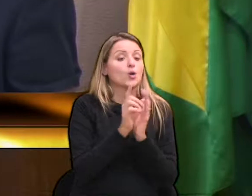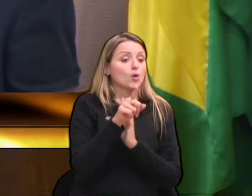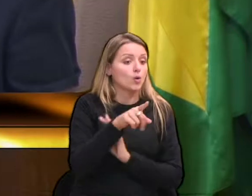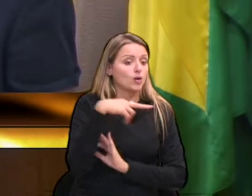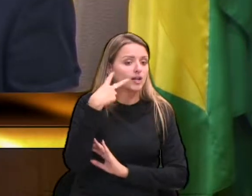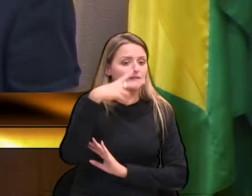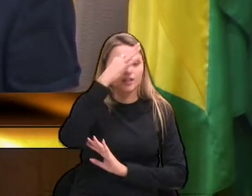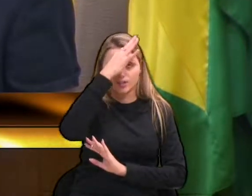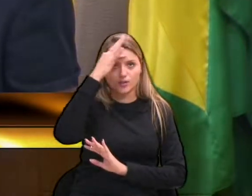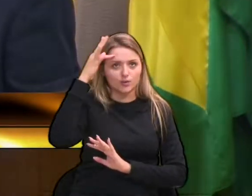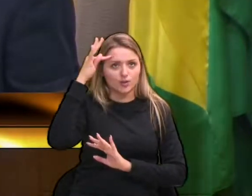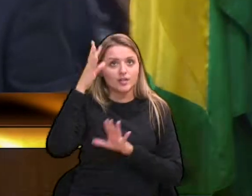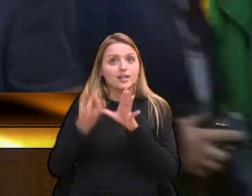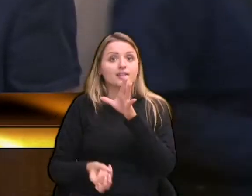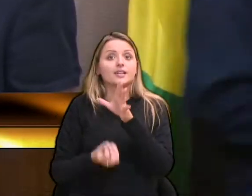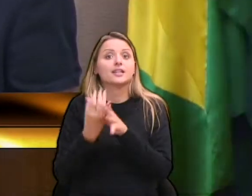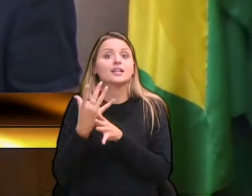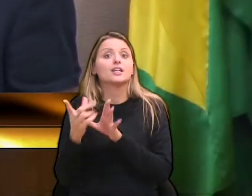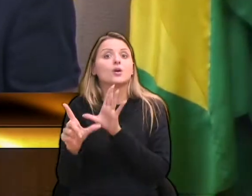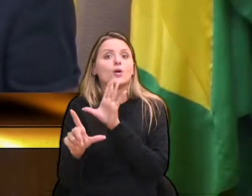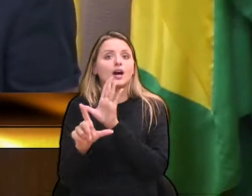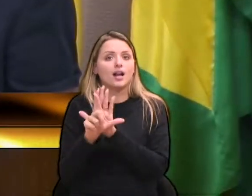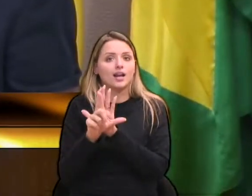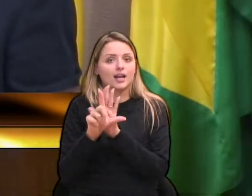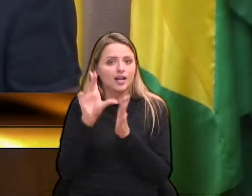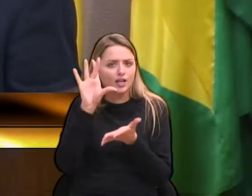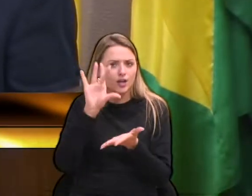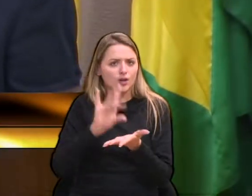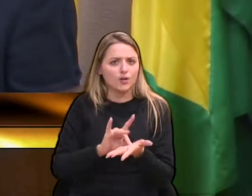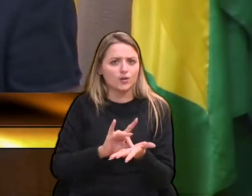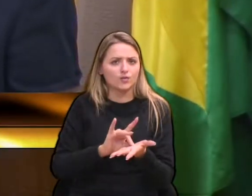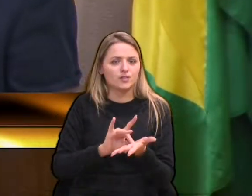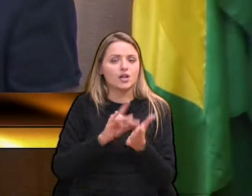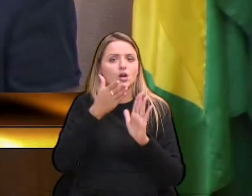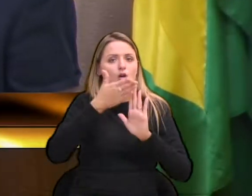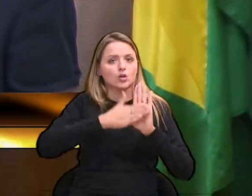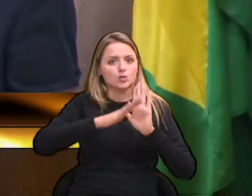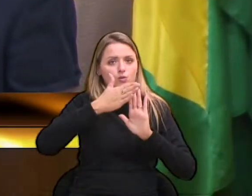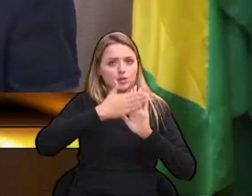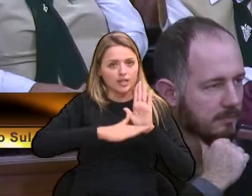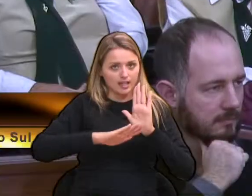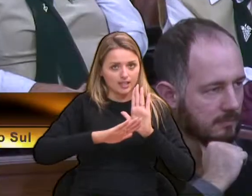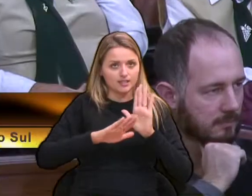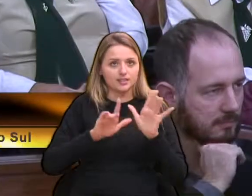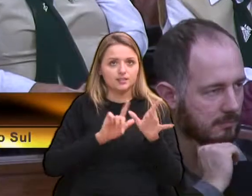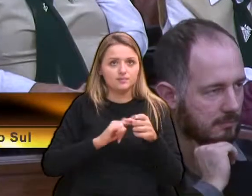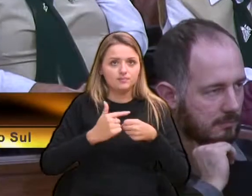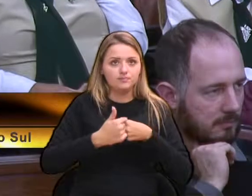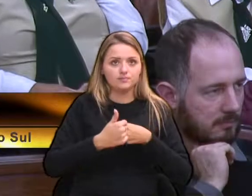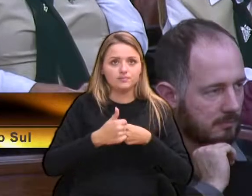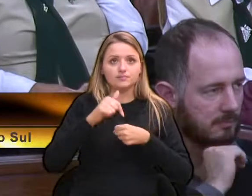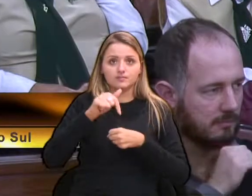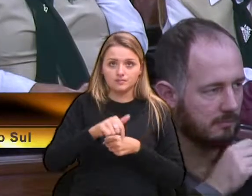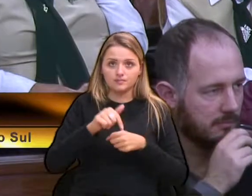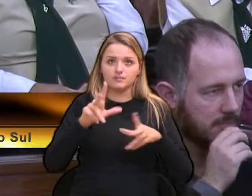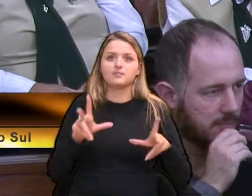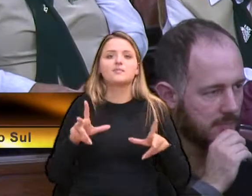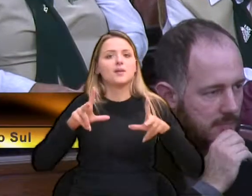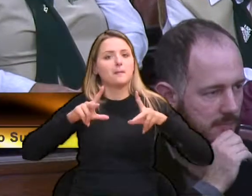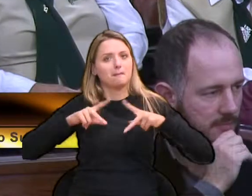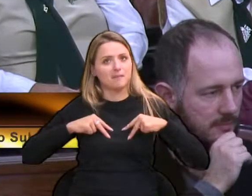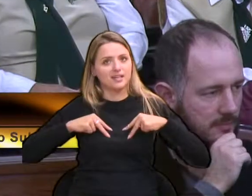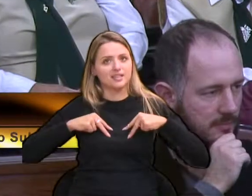Tuigo, autor da lei que institui oficialmente no calendário de eventos do município esta merecida